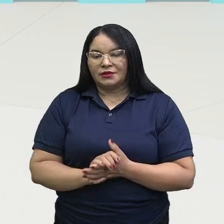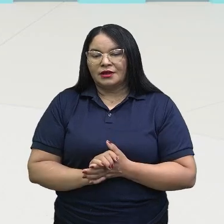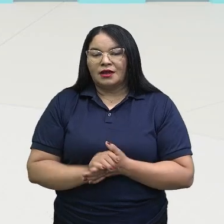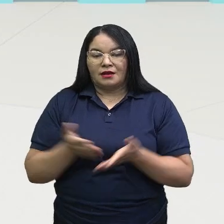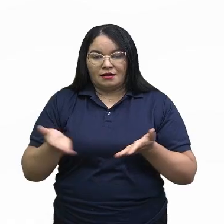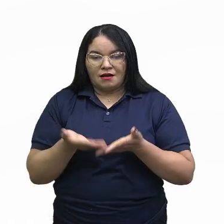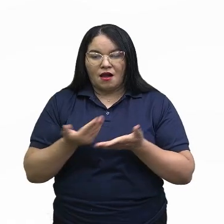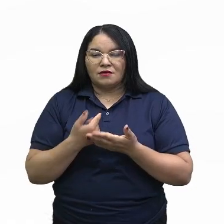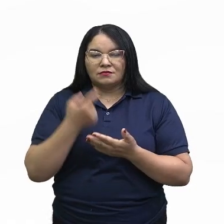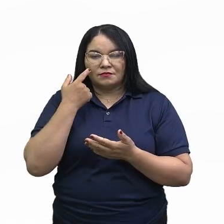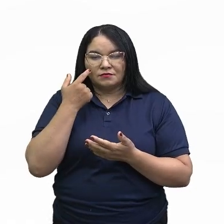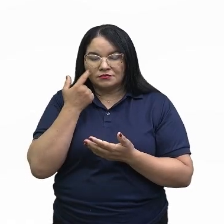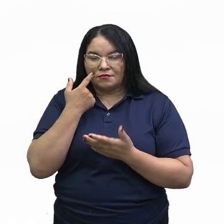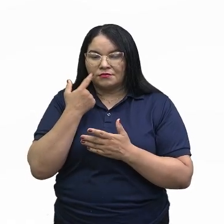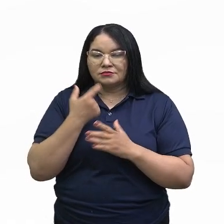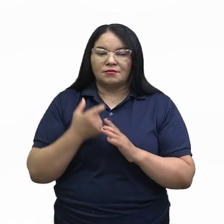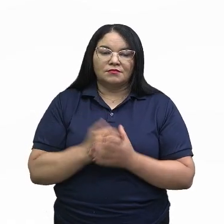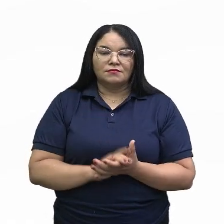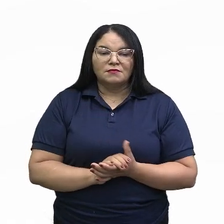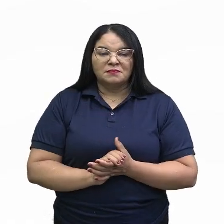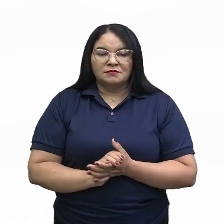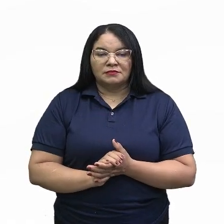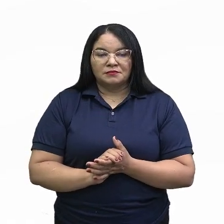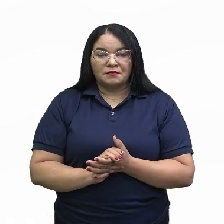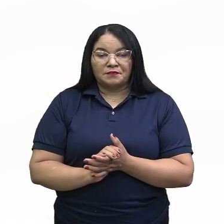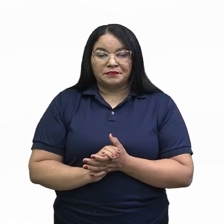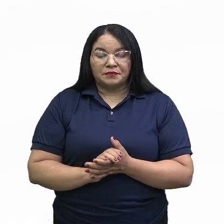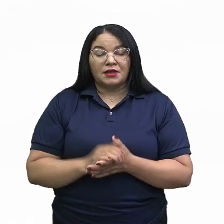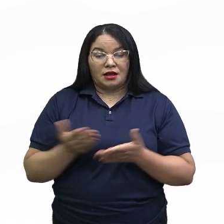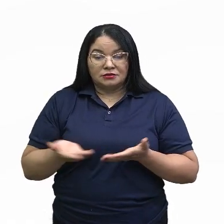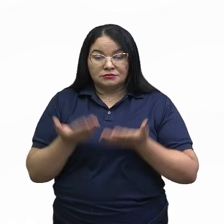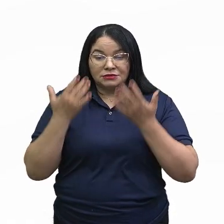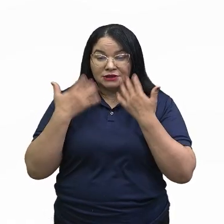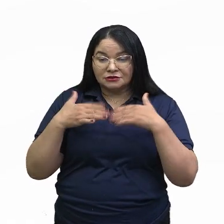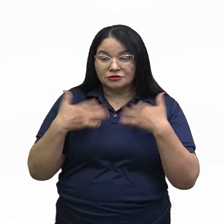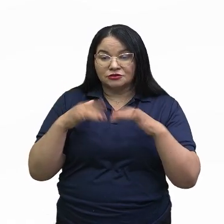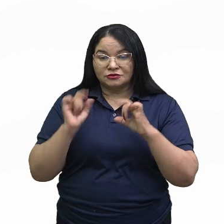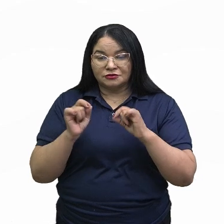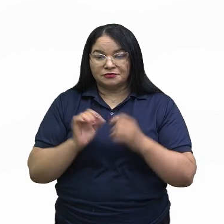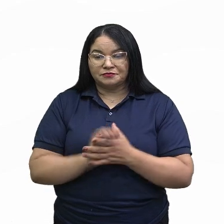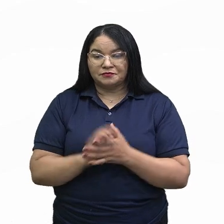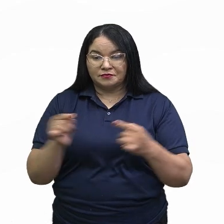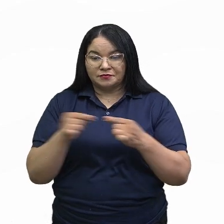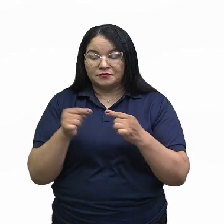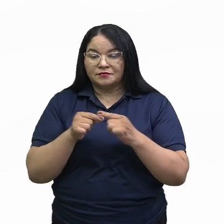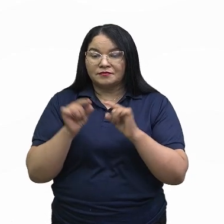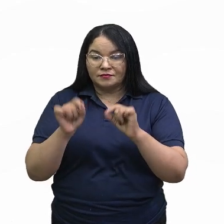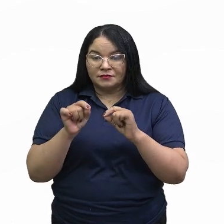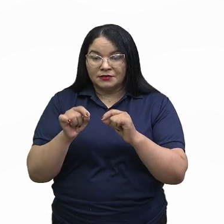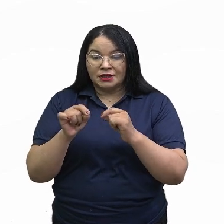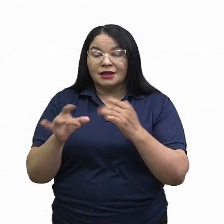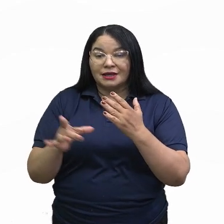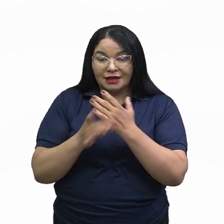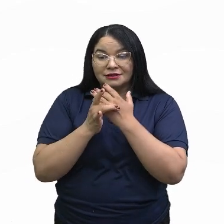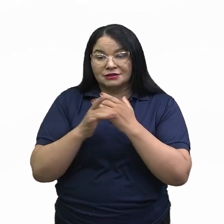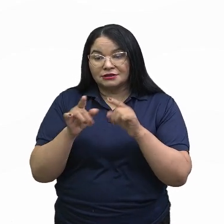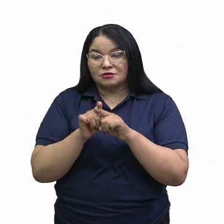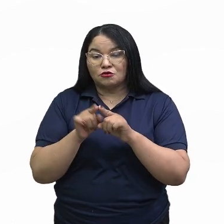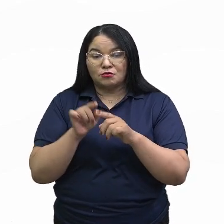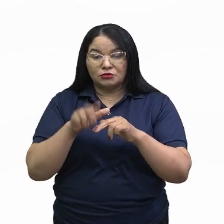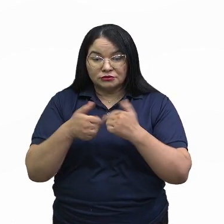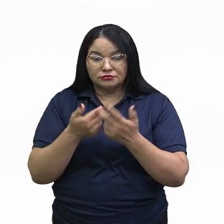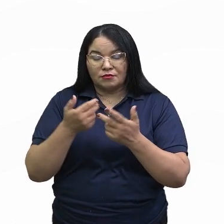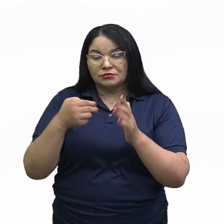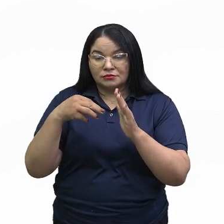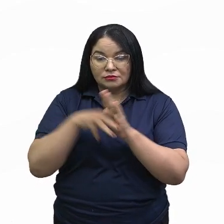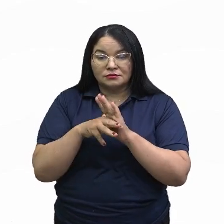verificar um conceito aí sobre o naturalismo que diz assim, ó. É uma vertente do realismo, por esse motivo, em